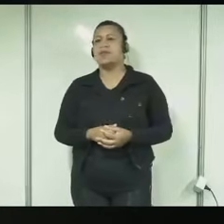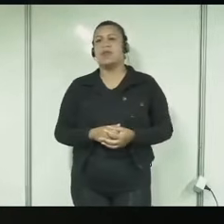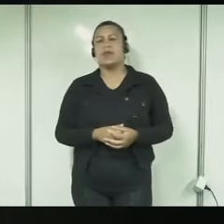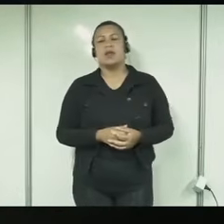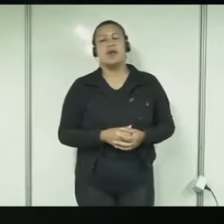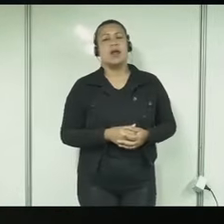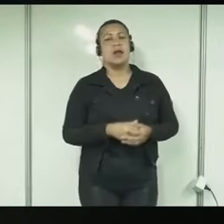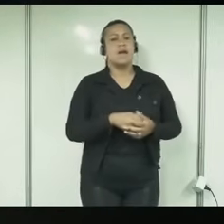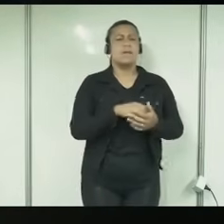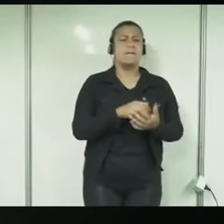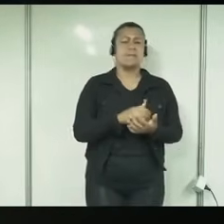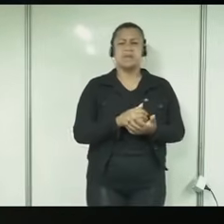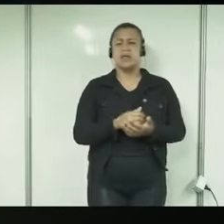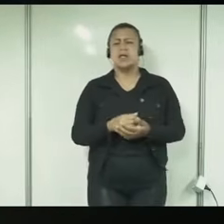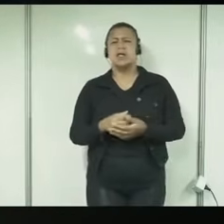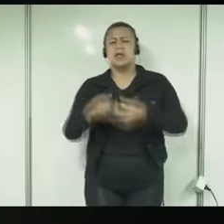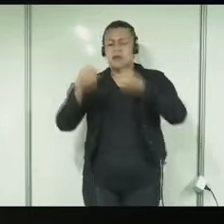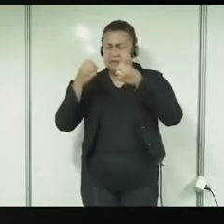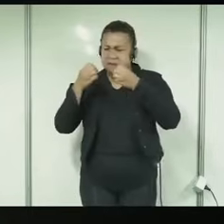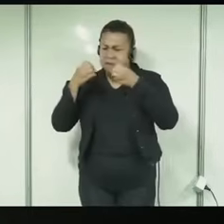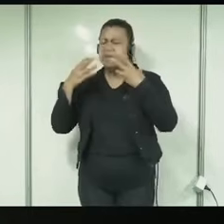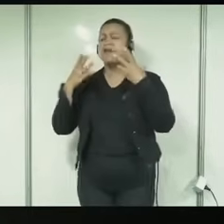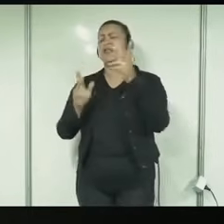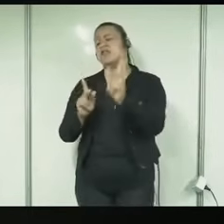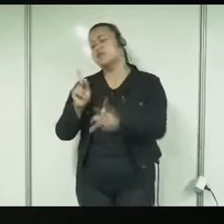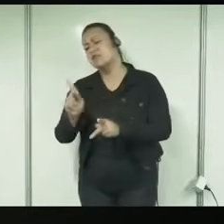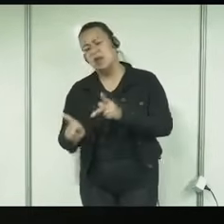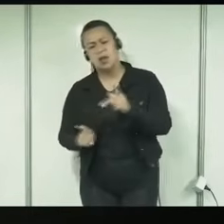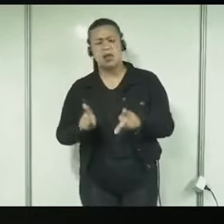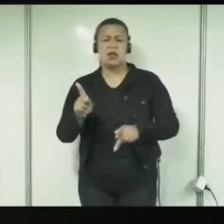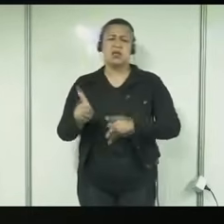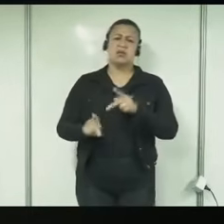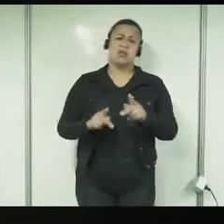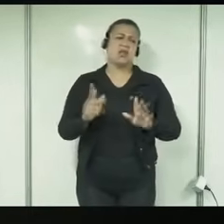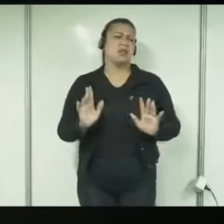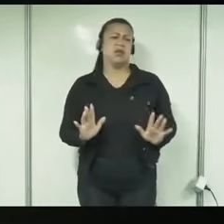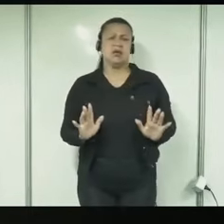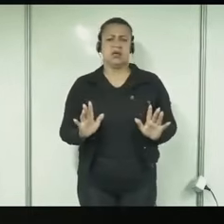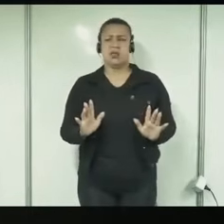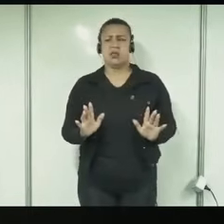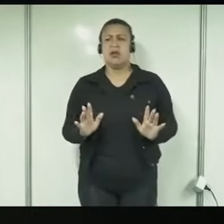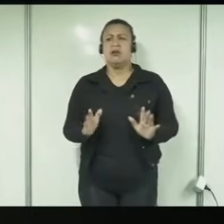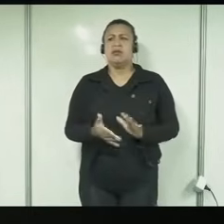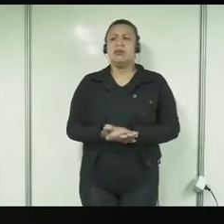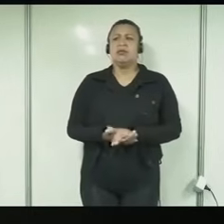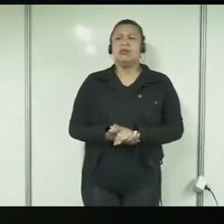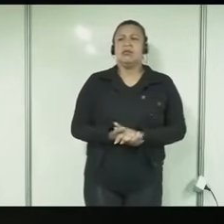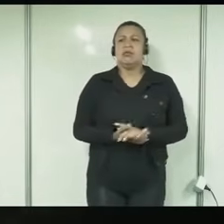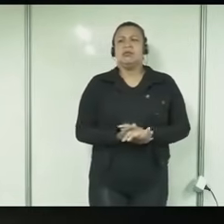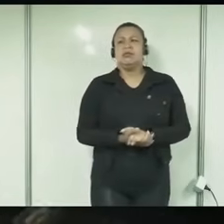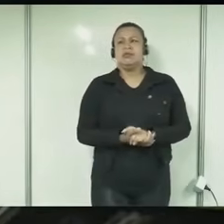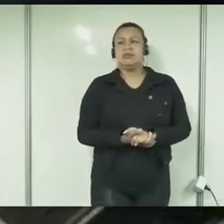fazendo o bem e não fez outra coisa senão fazer o bem. Cantem junto.